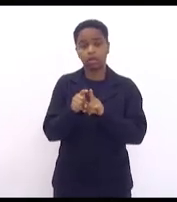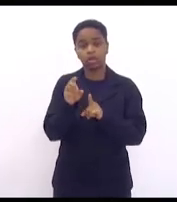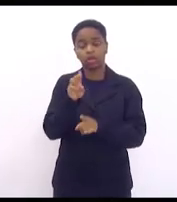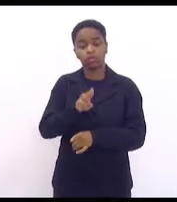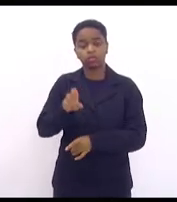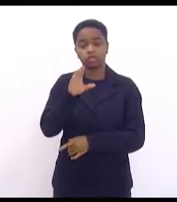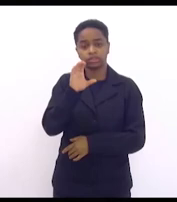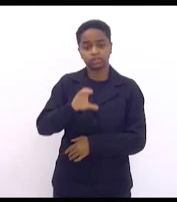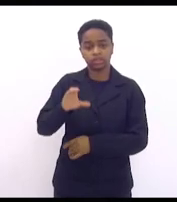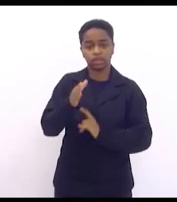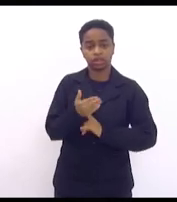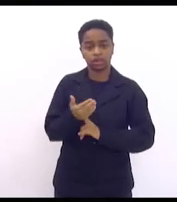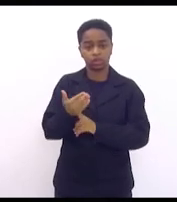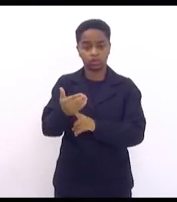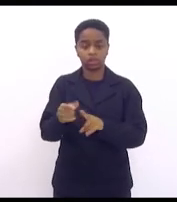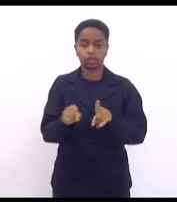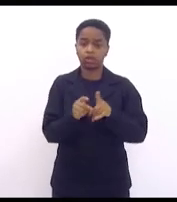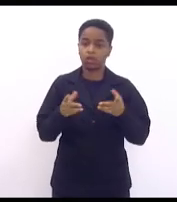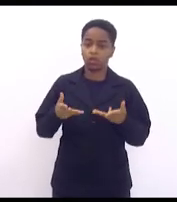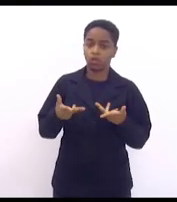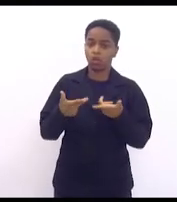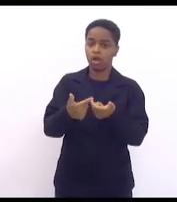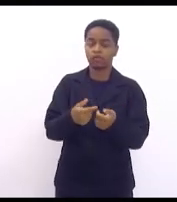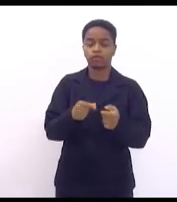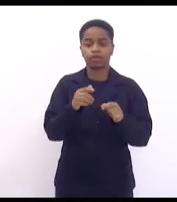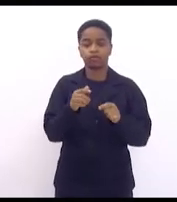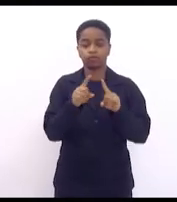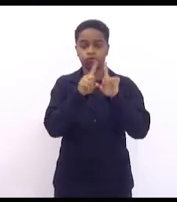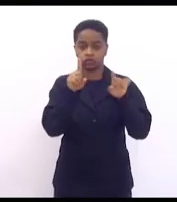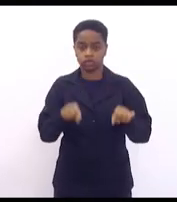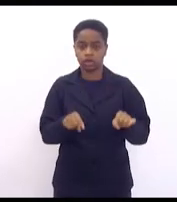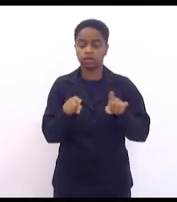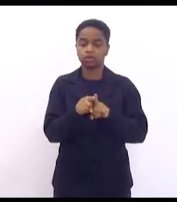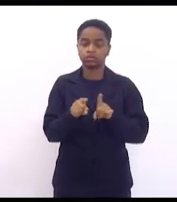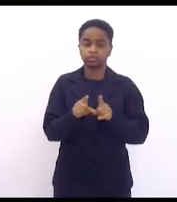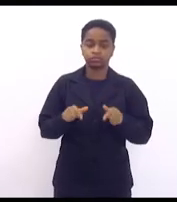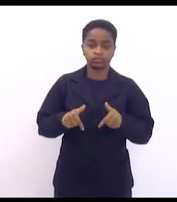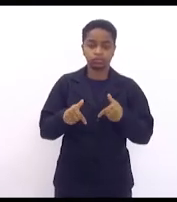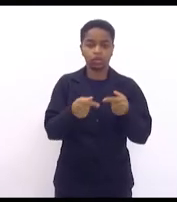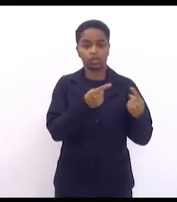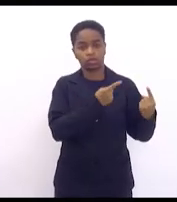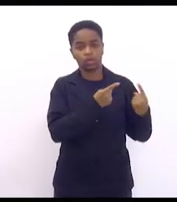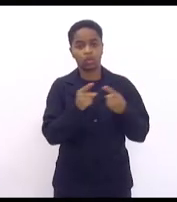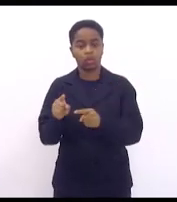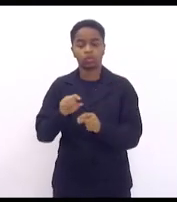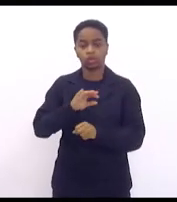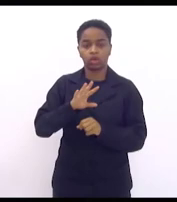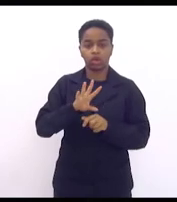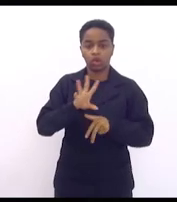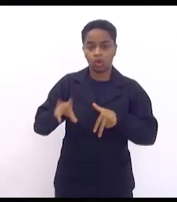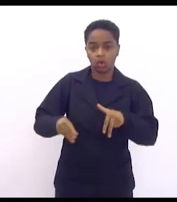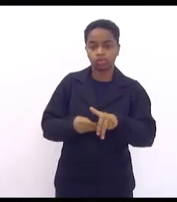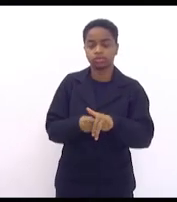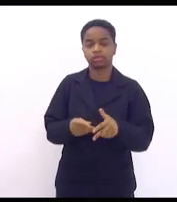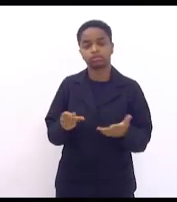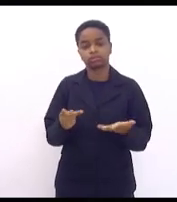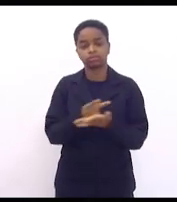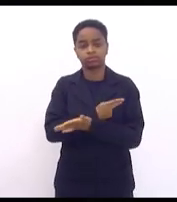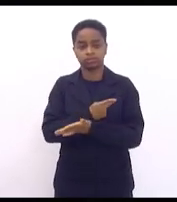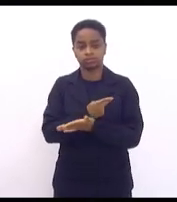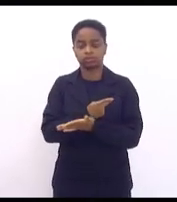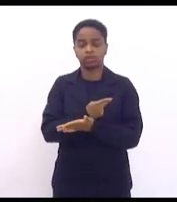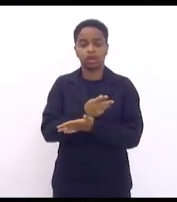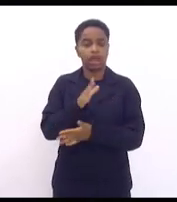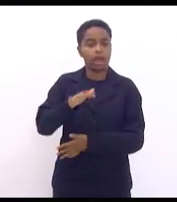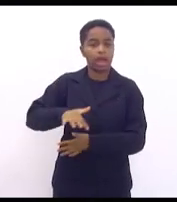ciência e tecnologia, qualificar seus quadros e combater a corrupção que existe em